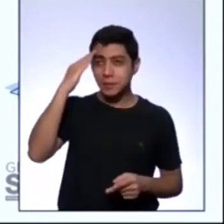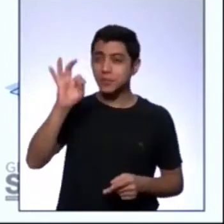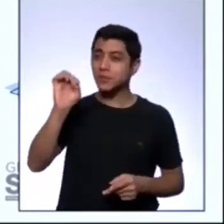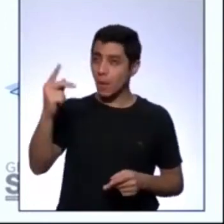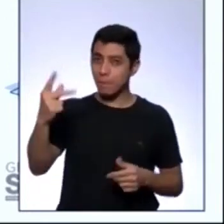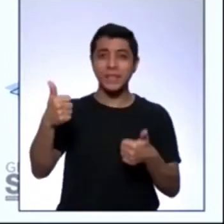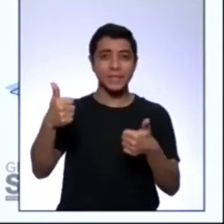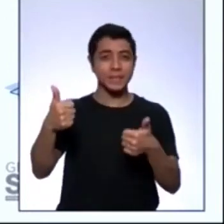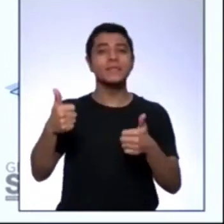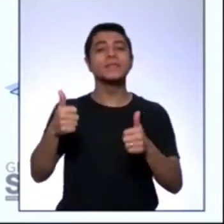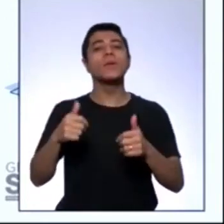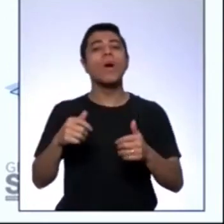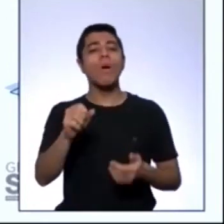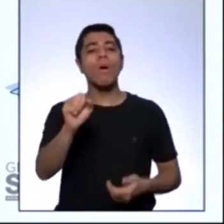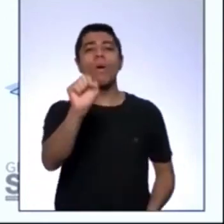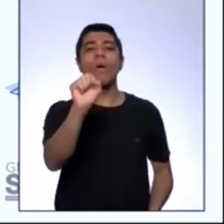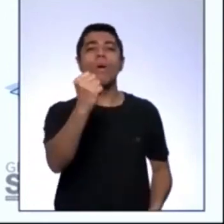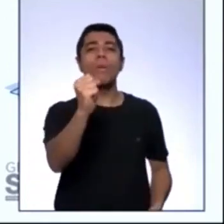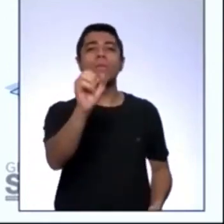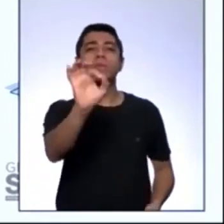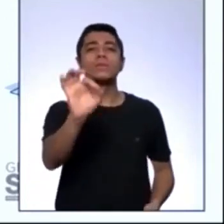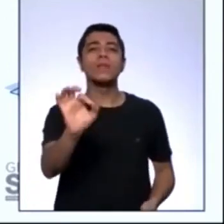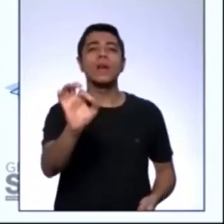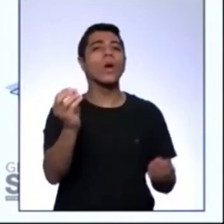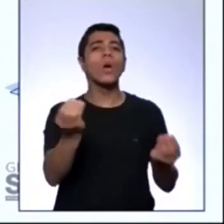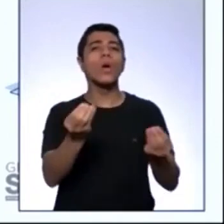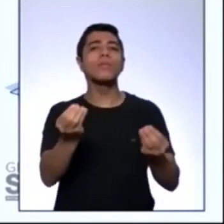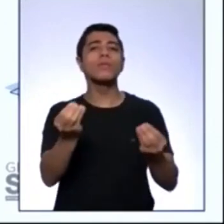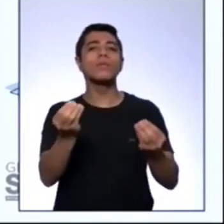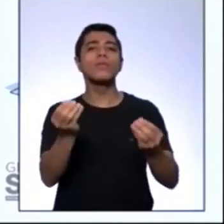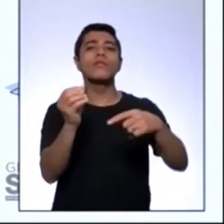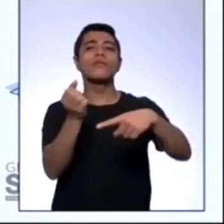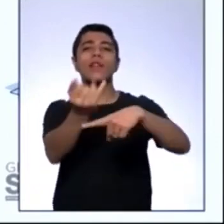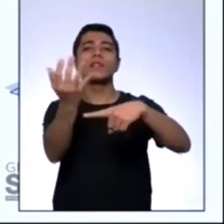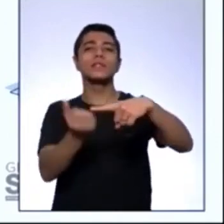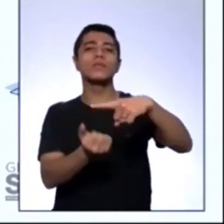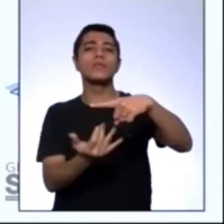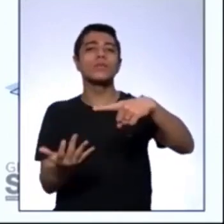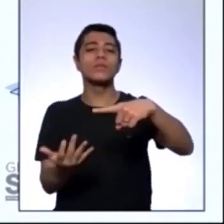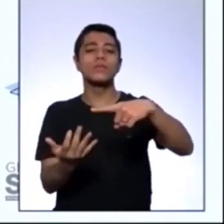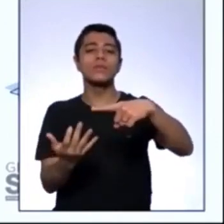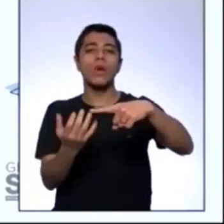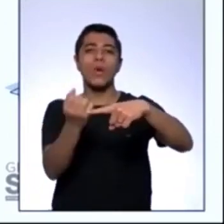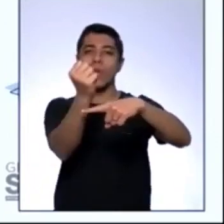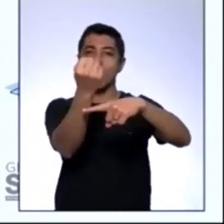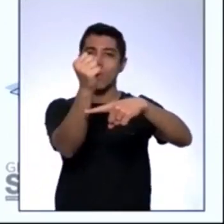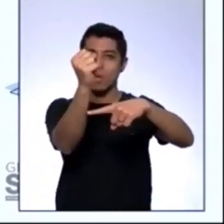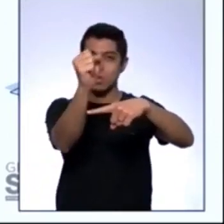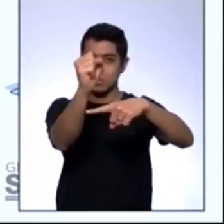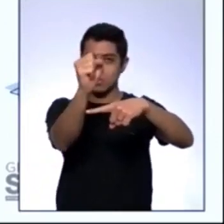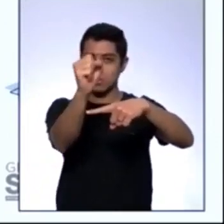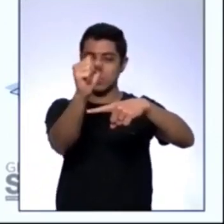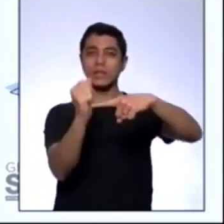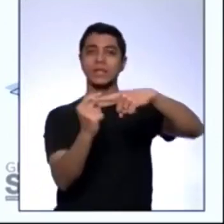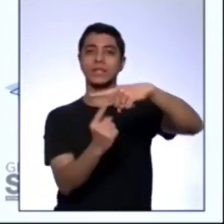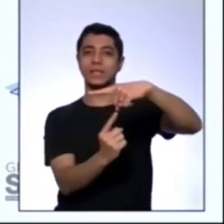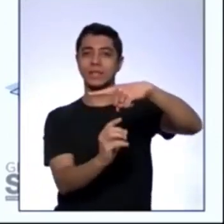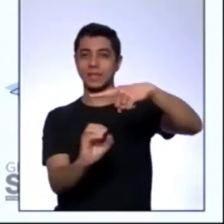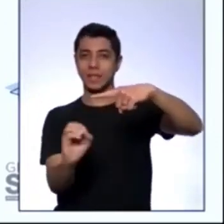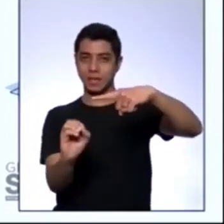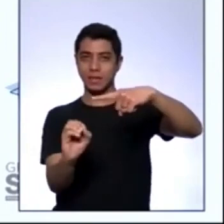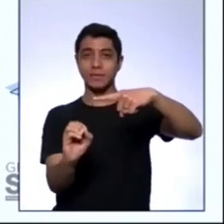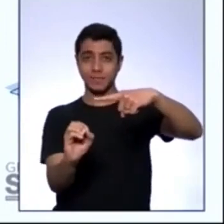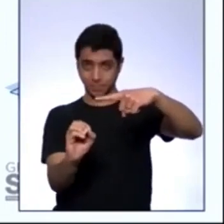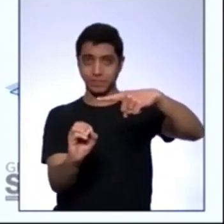por cento galera você interpreta na fração na razão 8 sobre sem